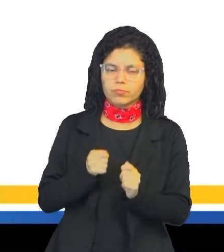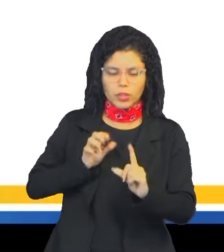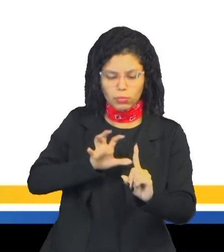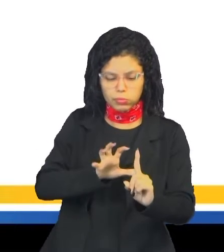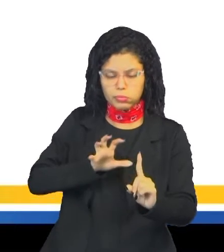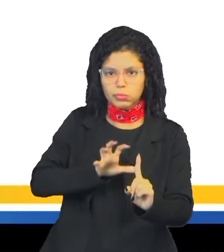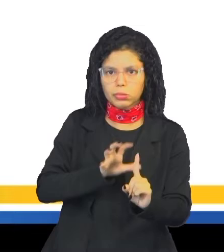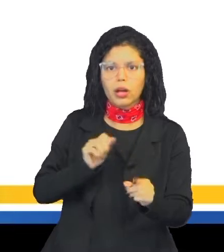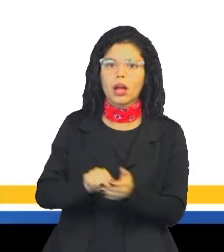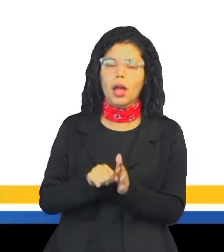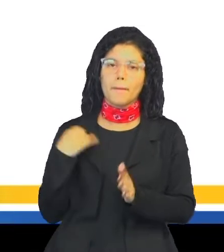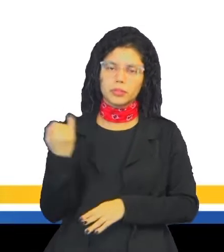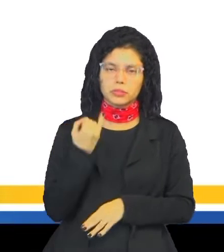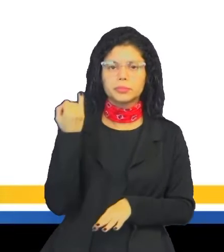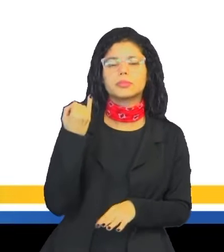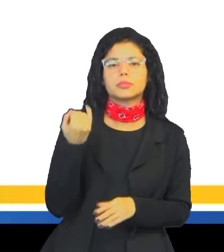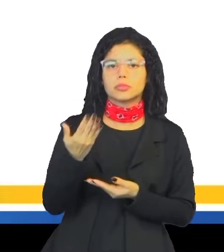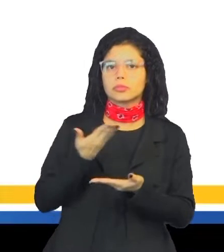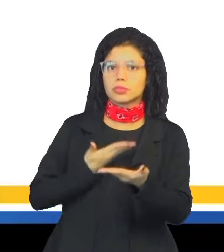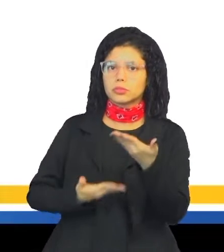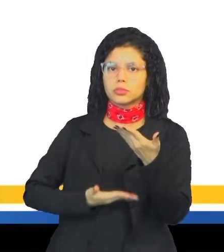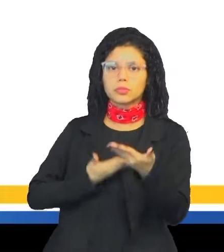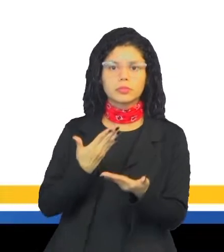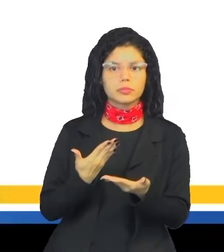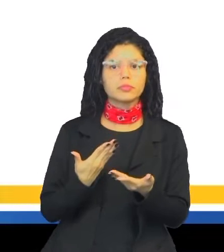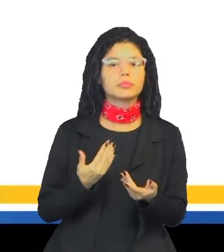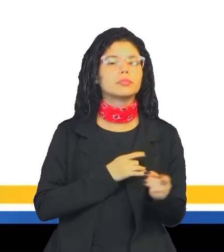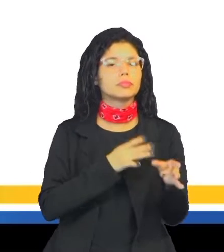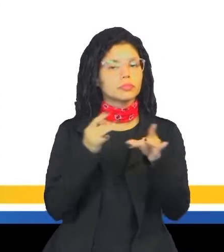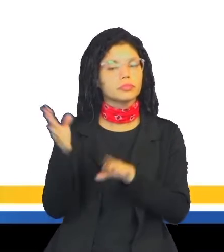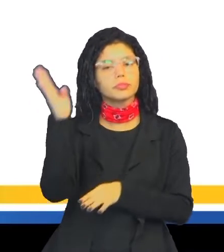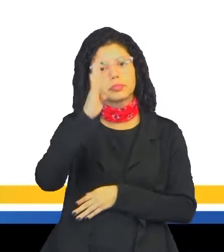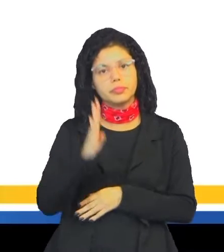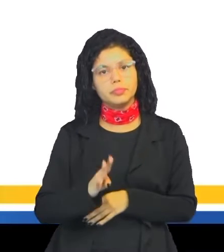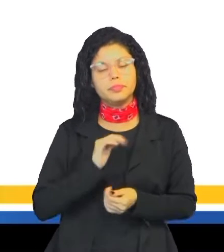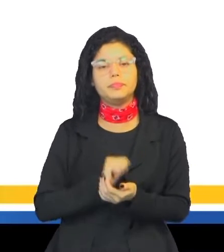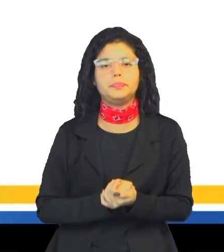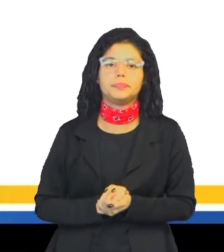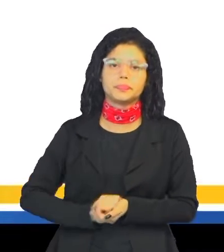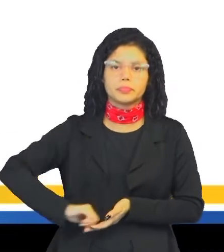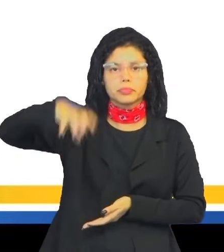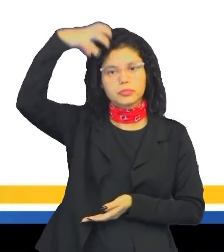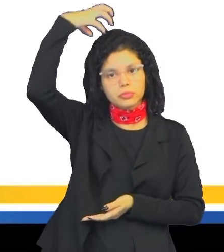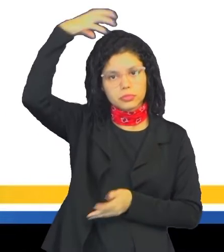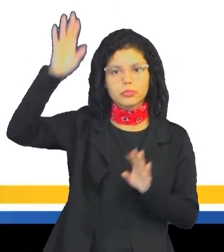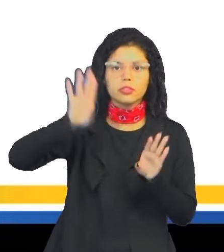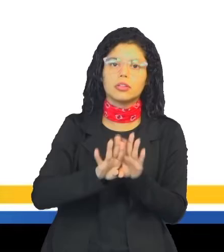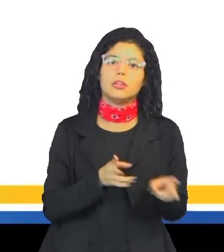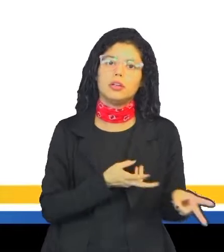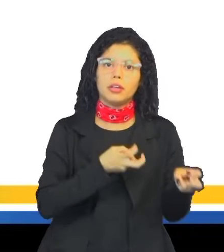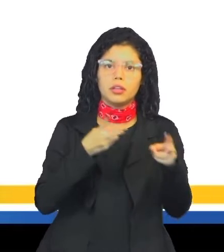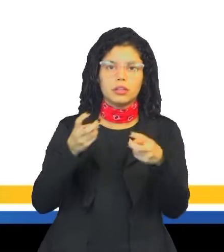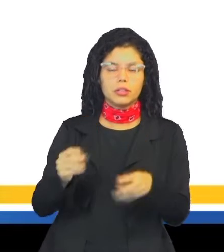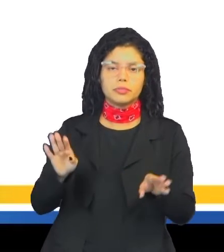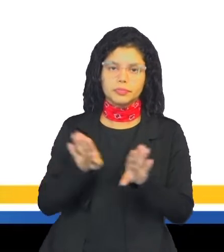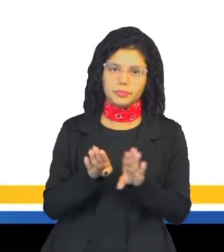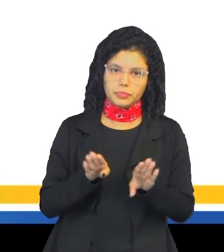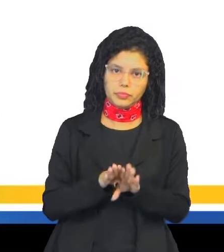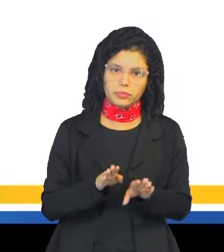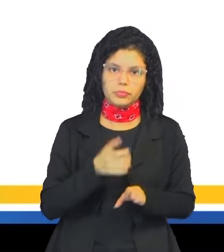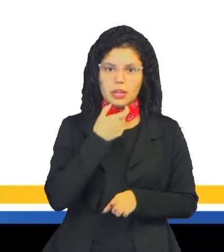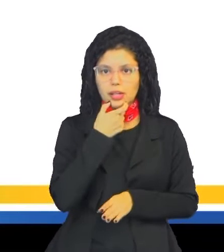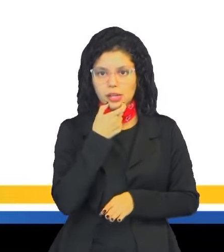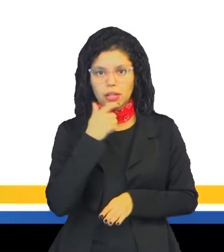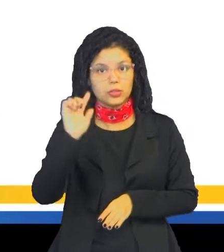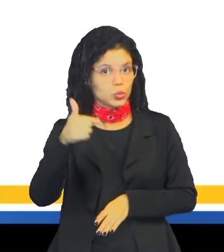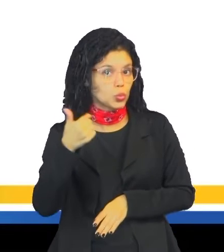Inglaterra, né, que era um dos principais parceiros comerciais brasileiros, da coroa brasileira, e percebam, né, que a Inglaterra estava num